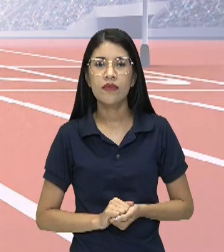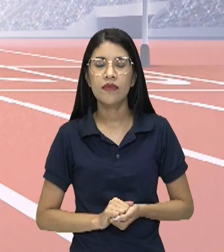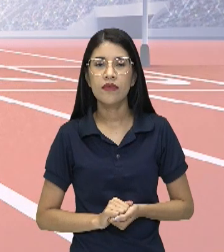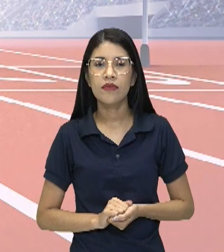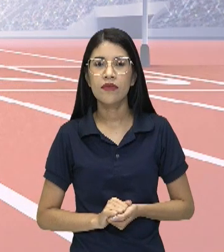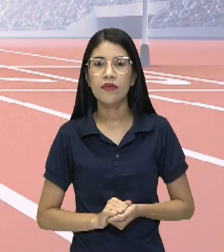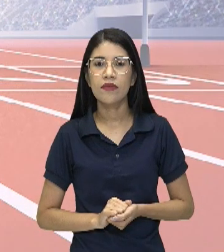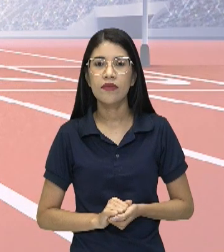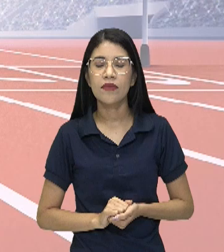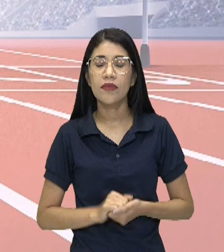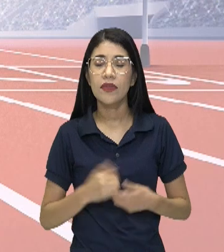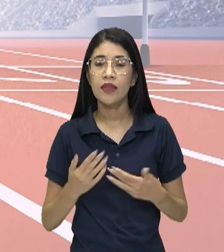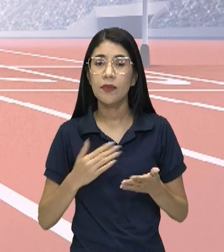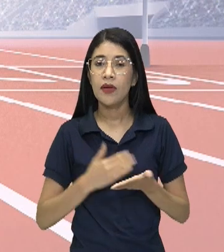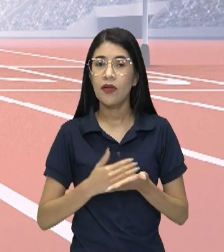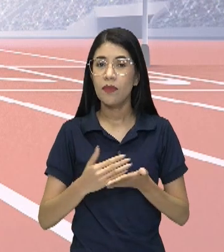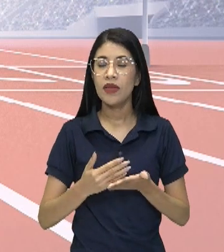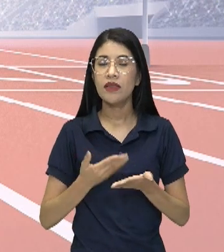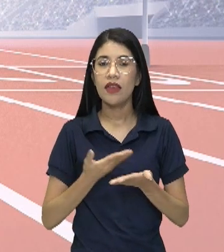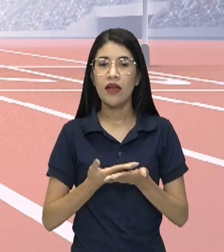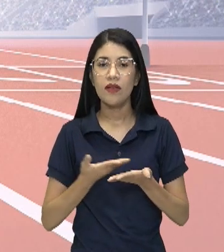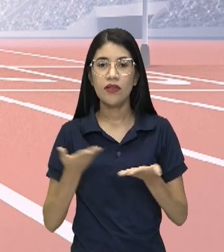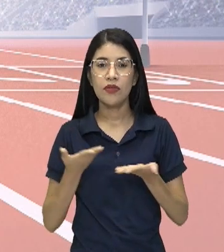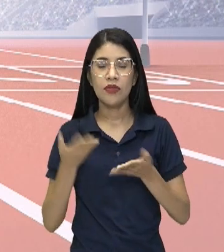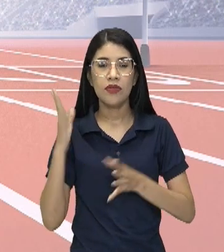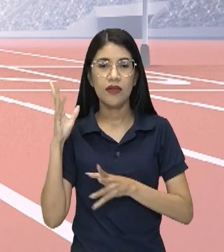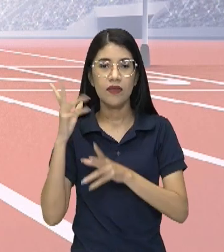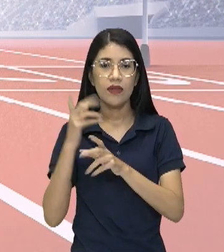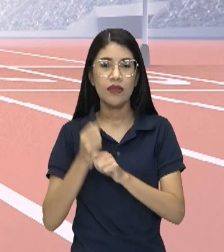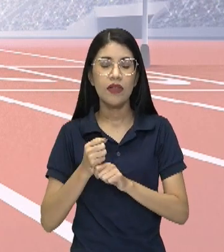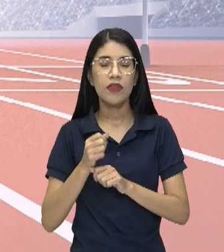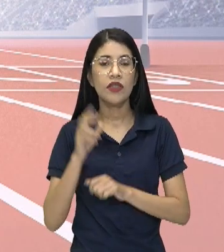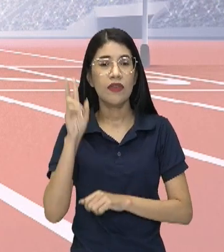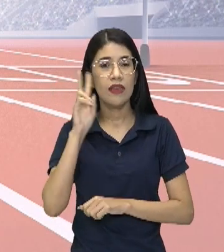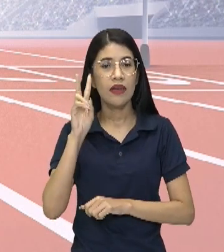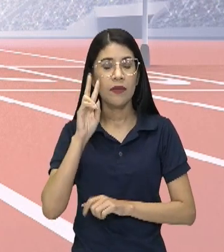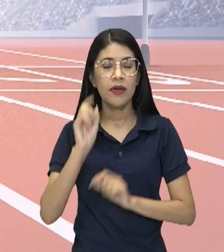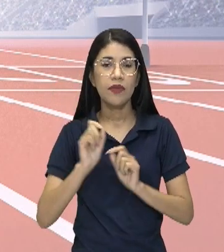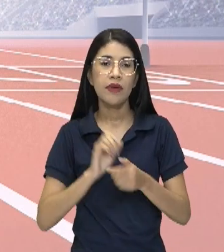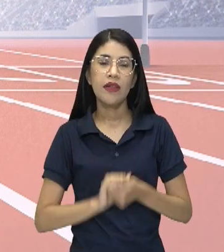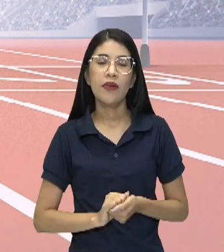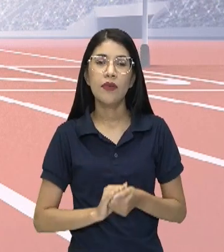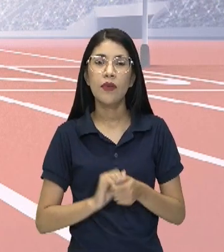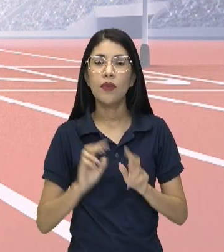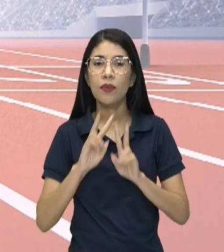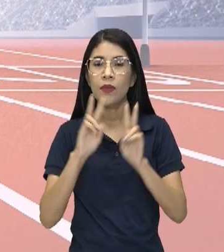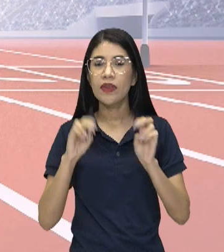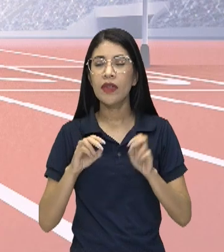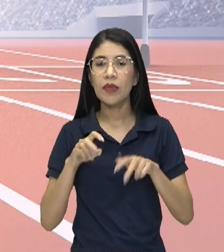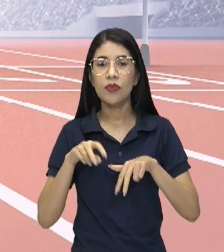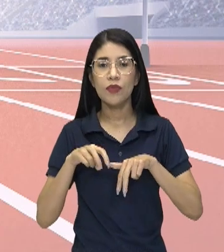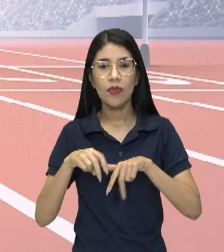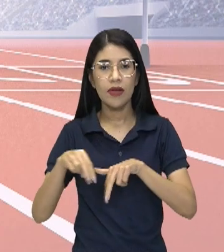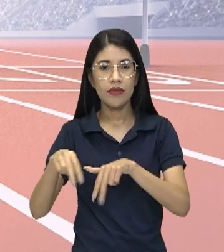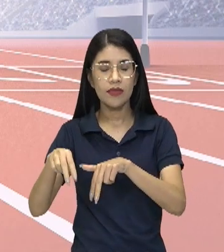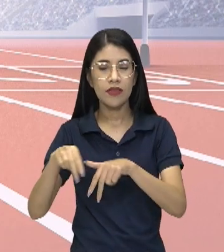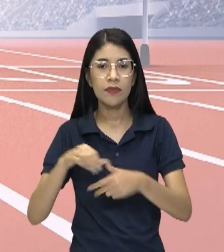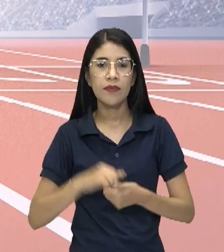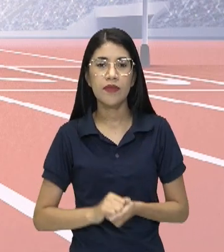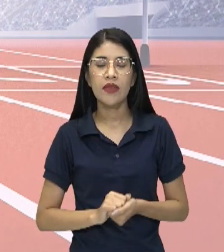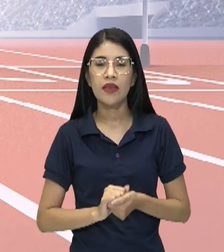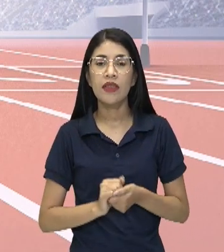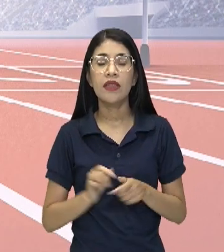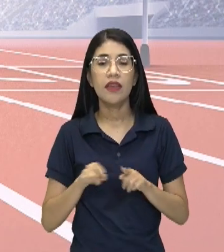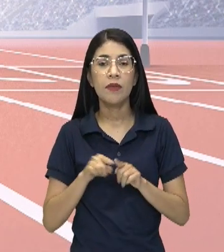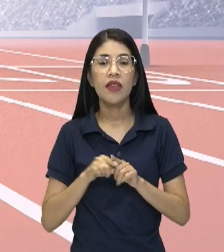E para nós iniciarmos a nossa aula de revisão, já começamos relembrando sobre o atletismo, né? Foi tópico das